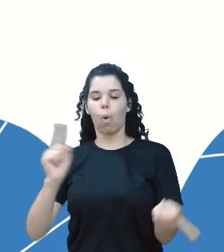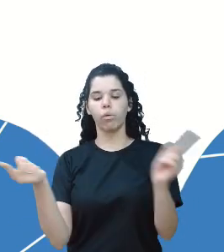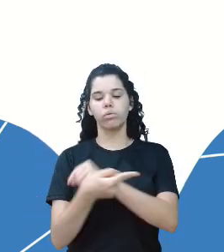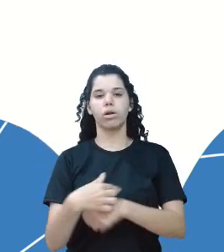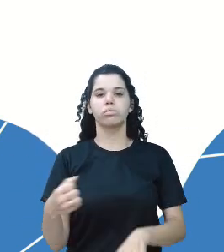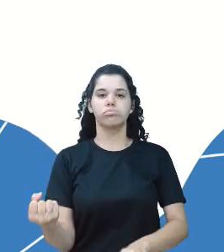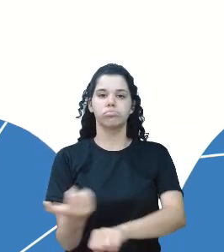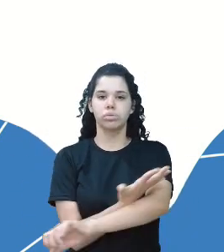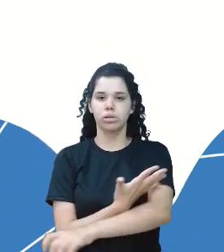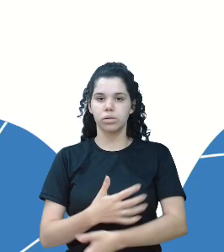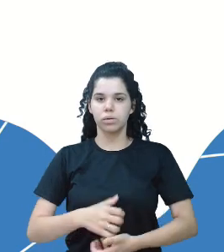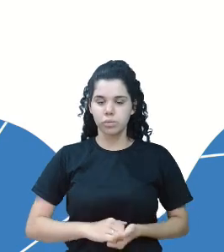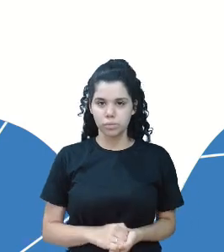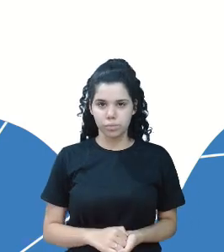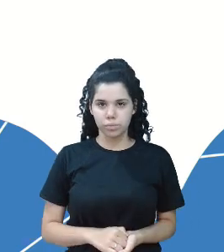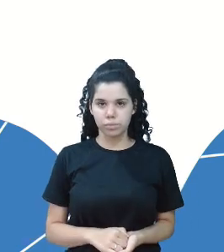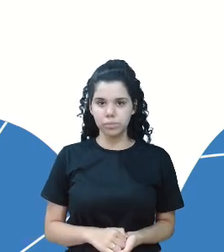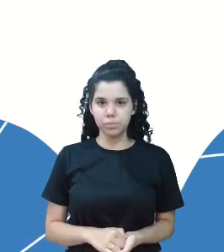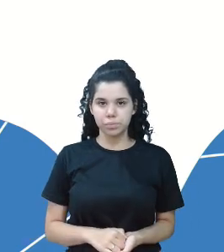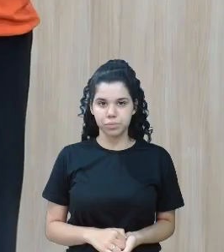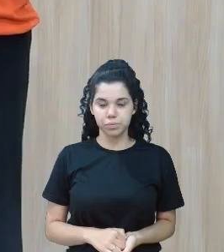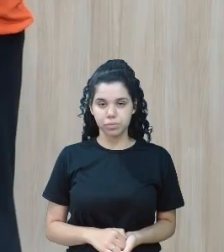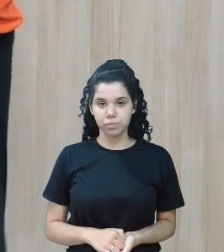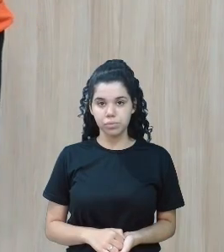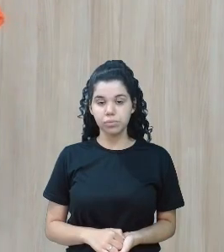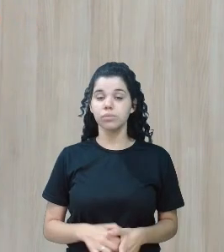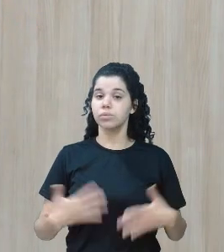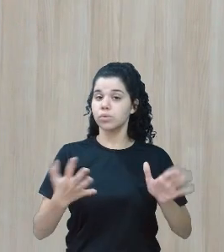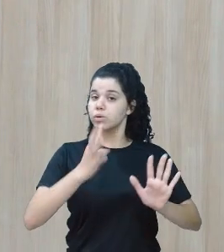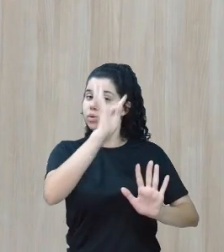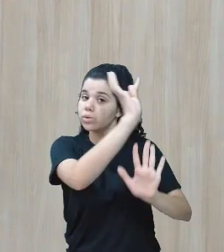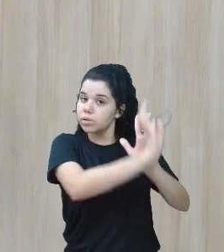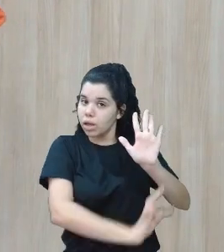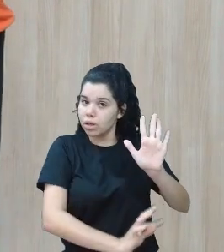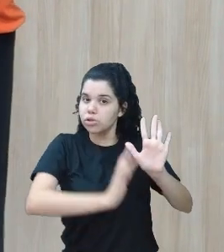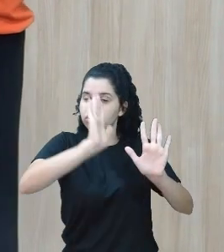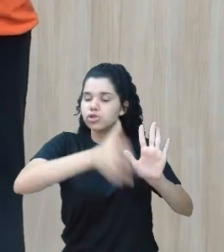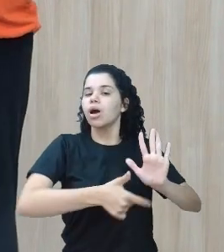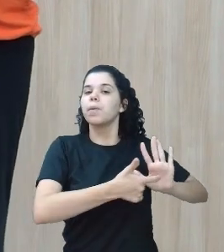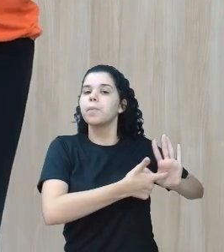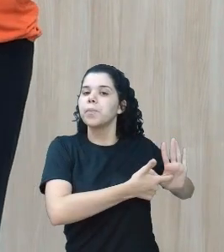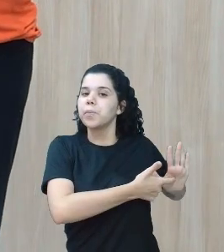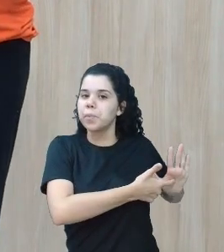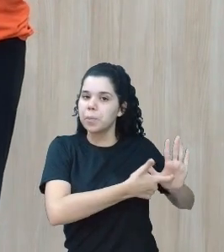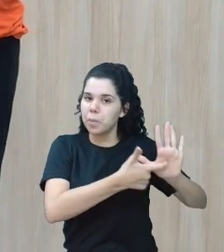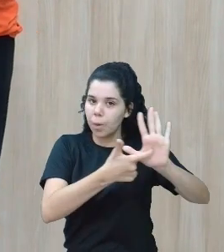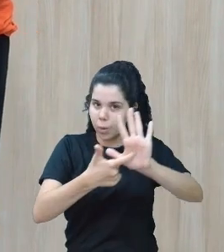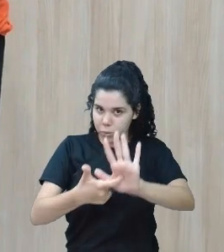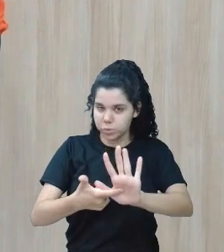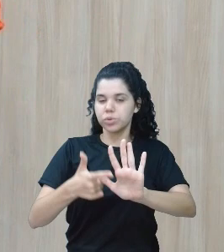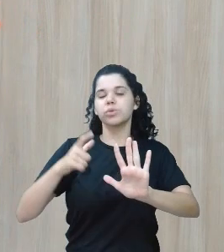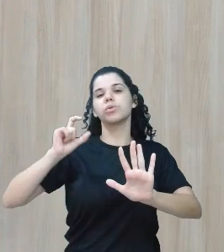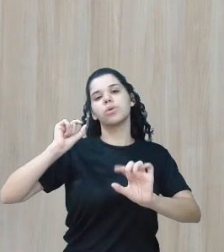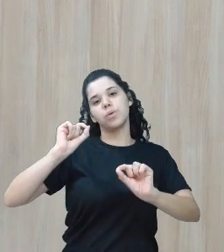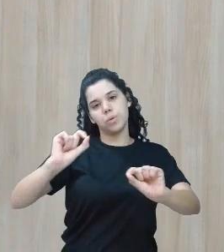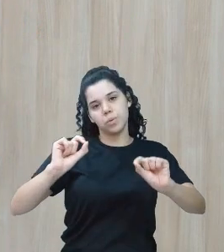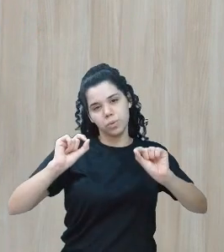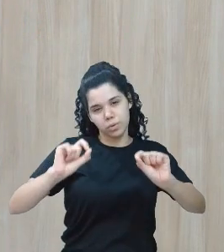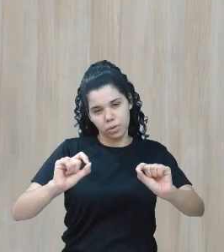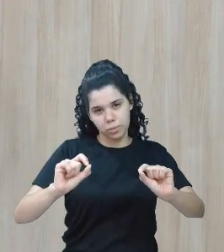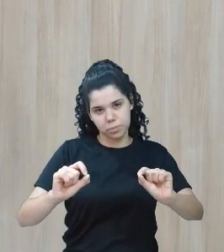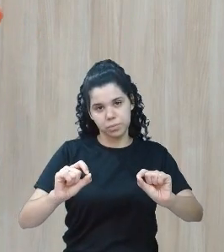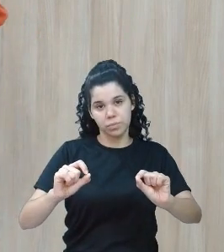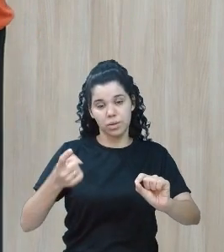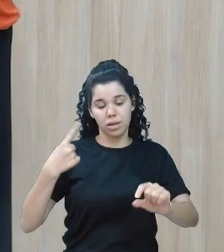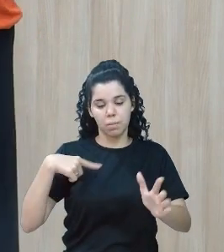de sentimentos. Gente, o próprio texto, ele já traz essa ideia para a gente